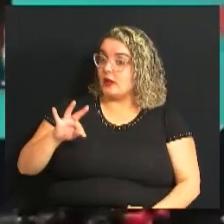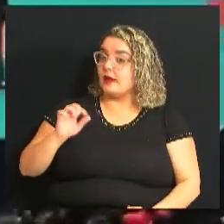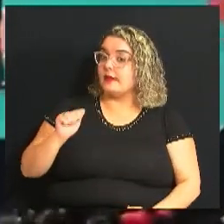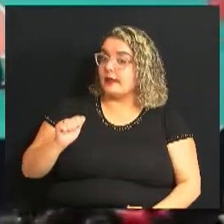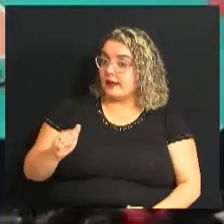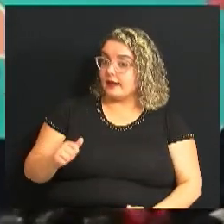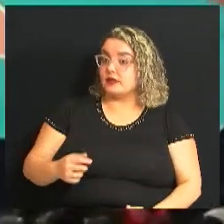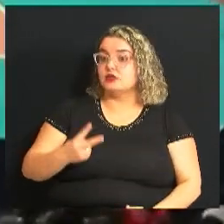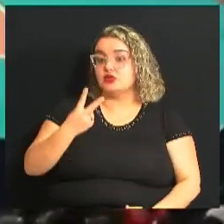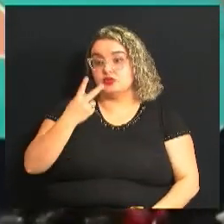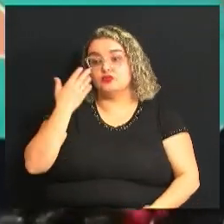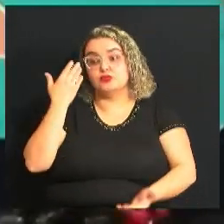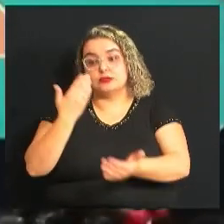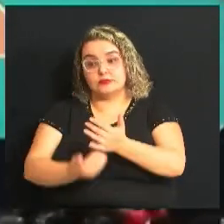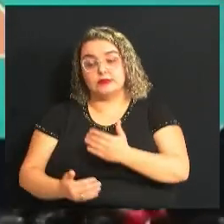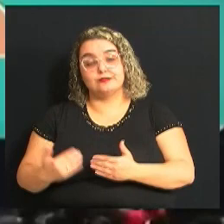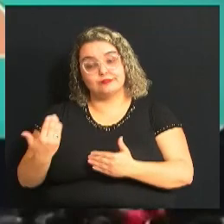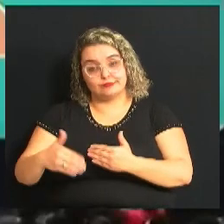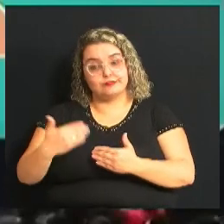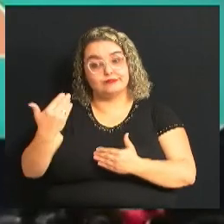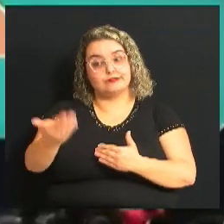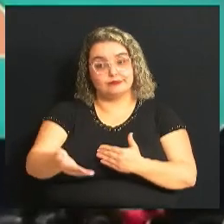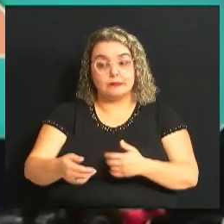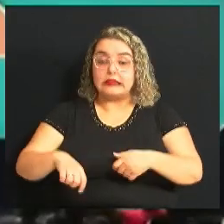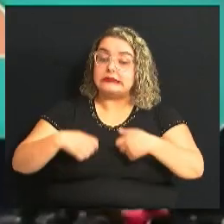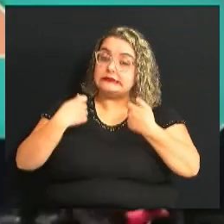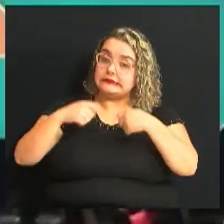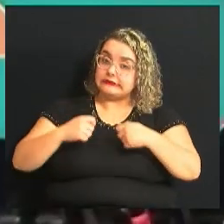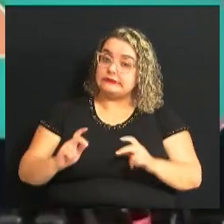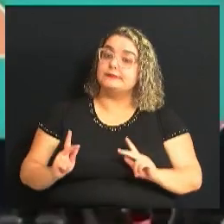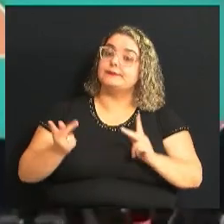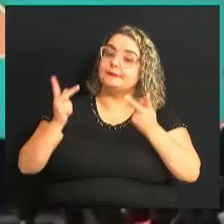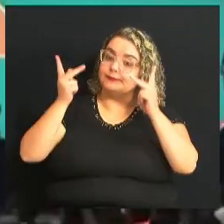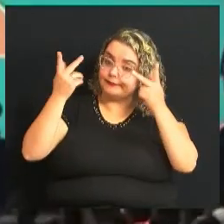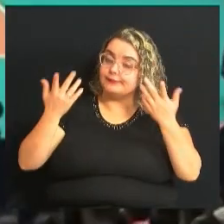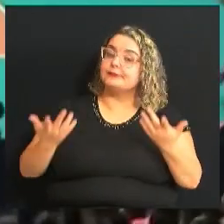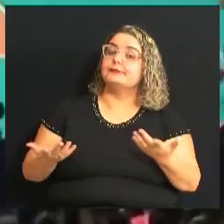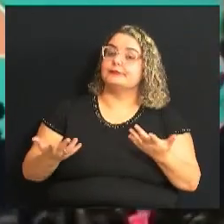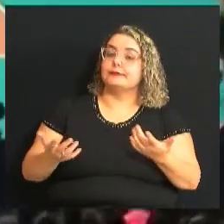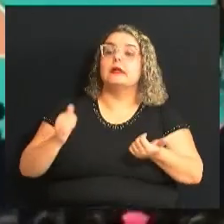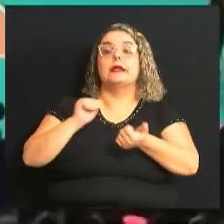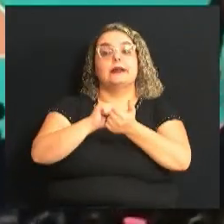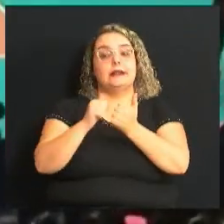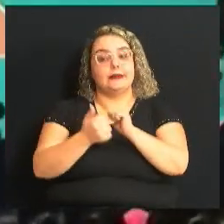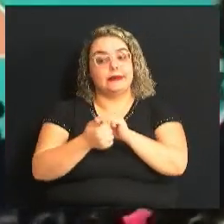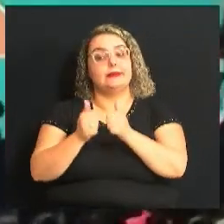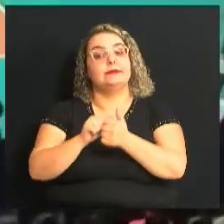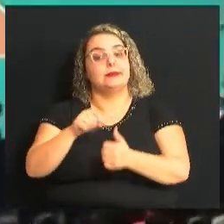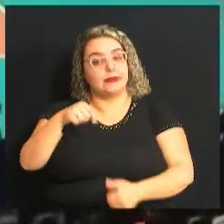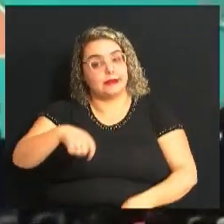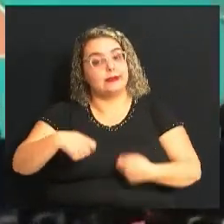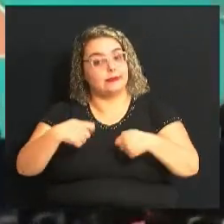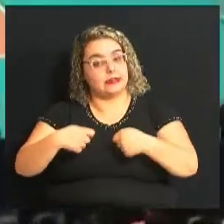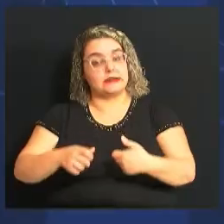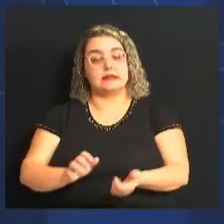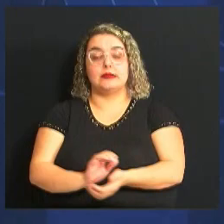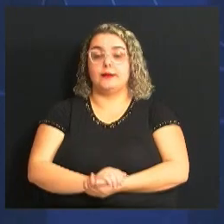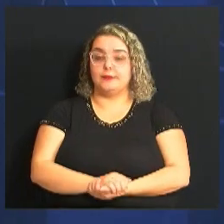2 derrotas consecutivas, precisa da vitória e a reabilitação necessária.